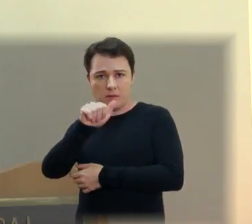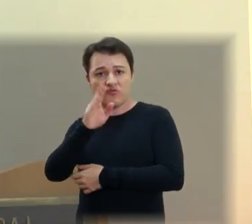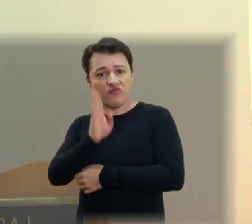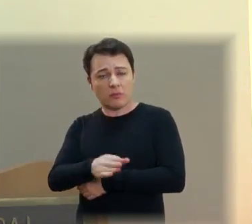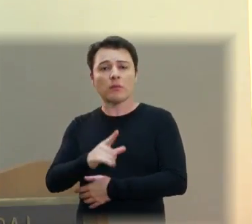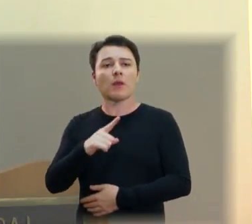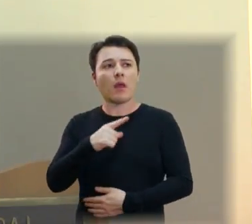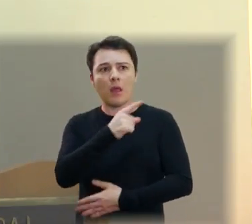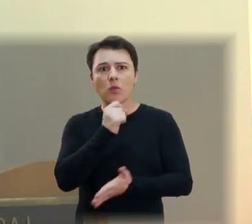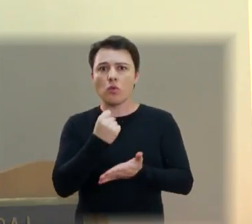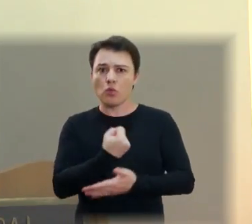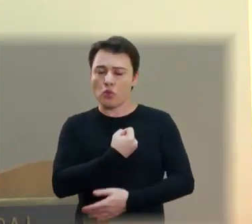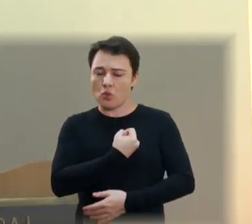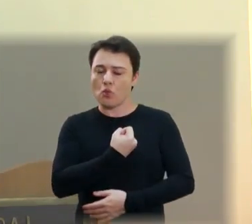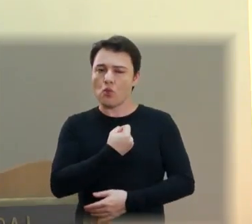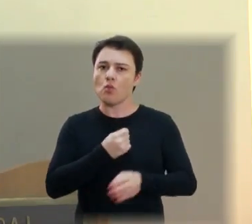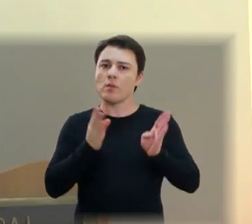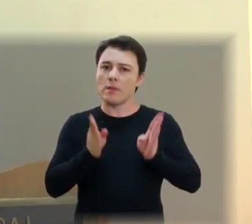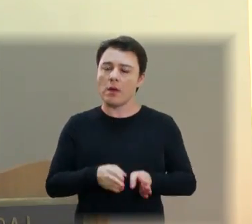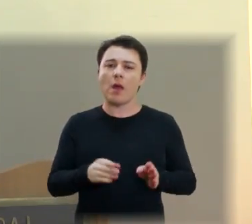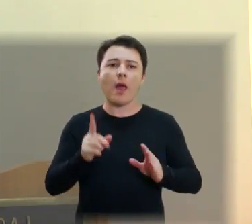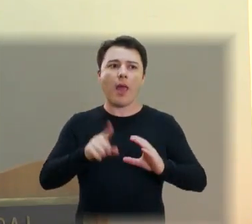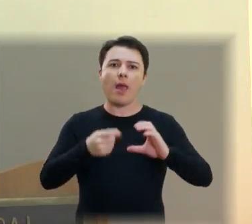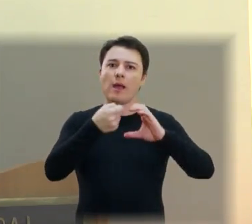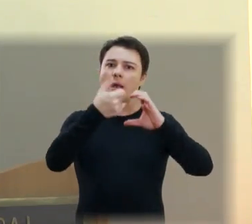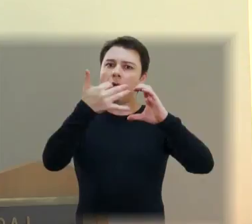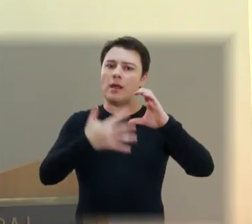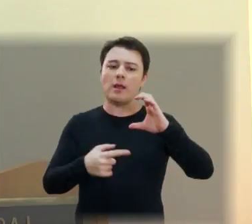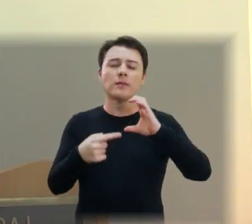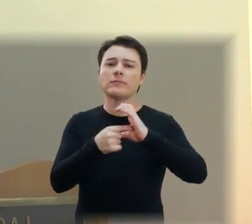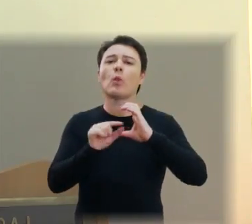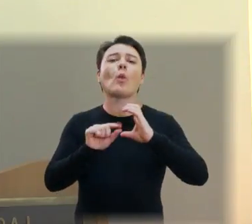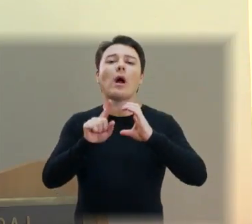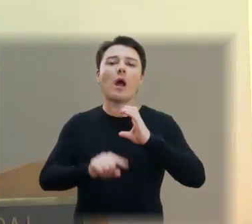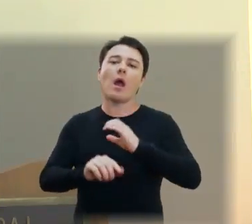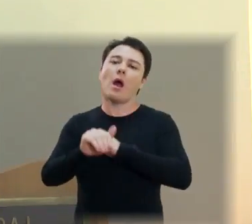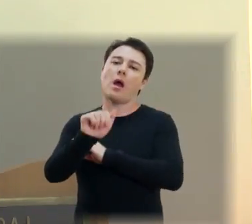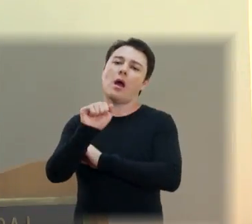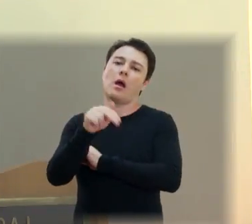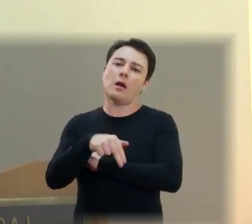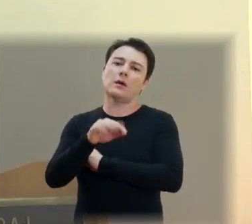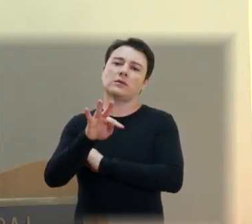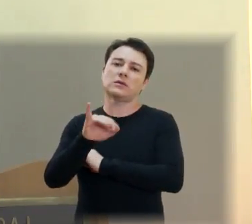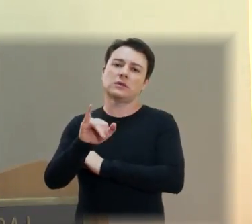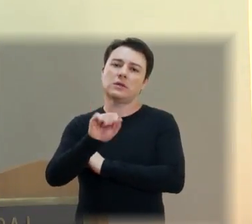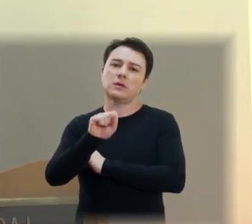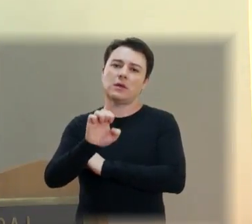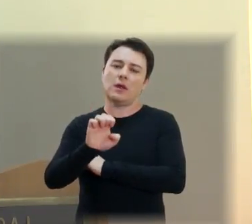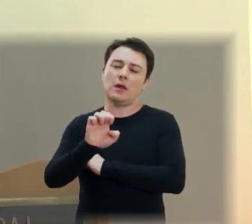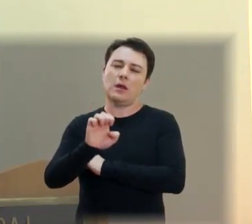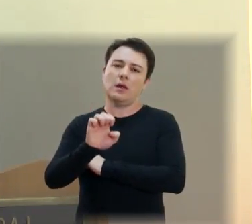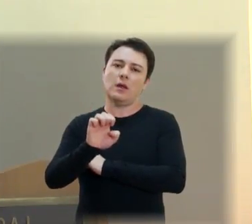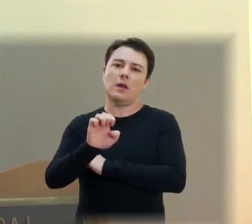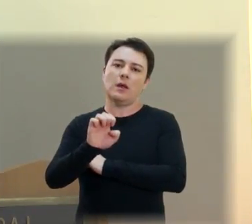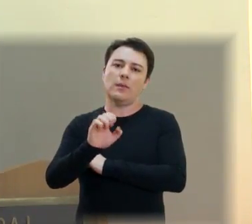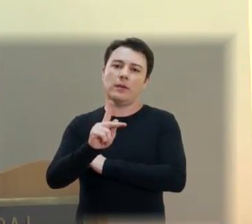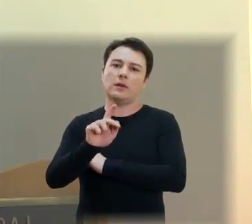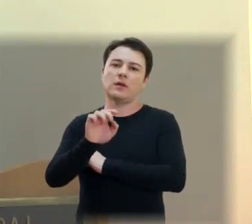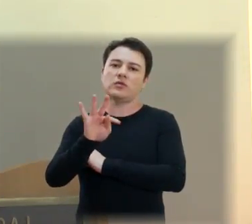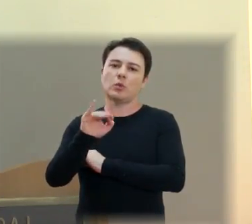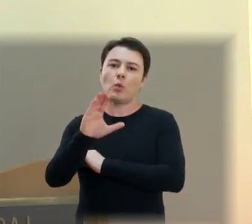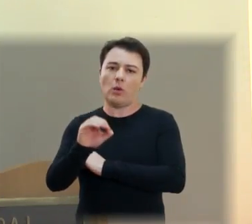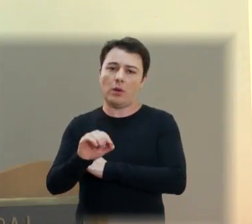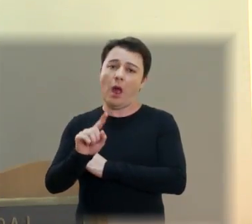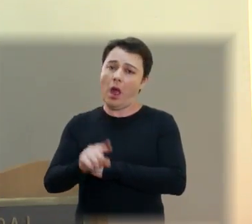Anvisa, e tem todas as características de um produto antisséptico que não agride a nossa pele. Então,